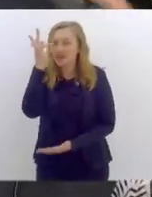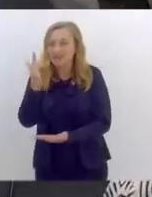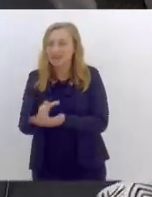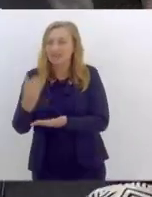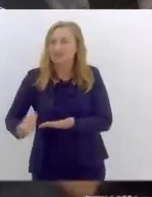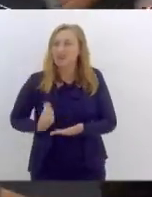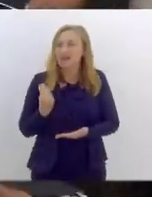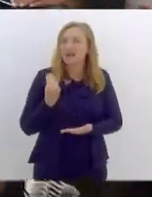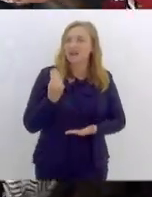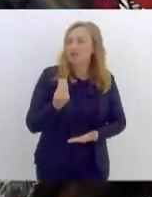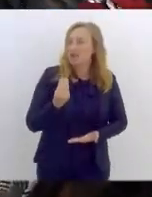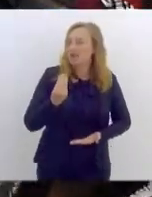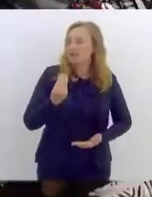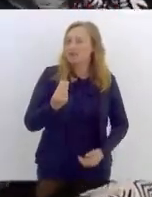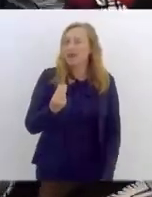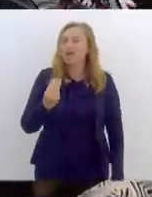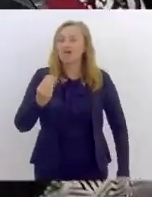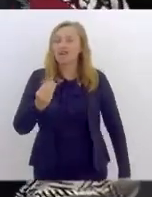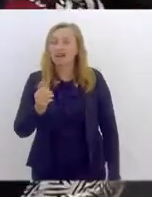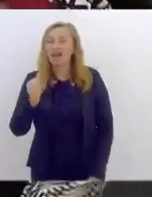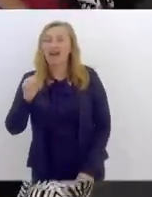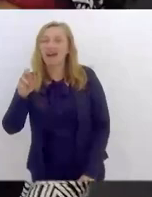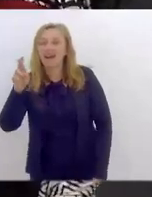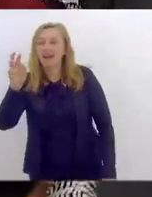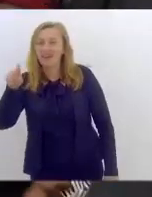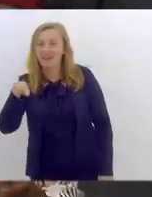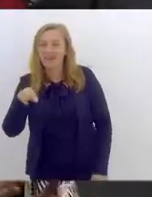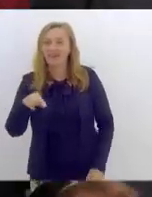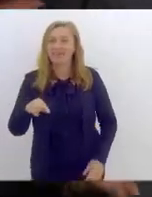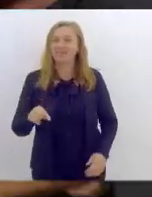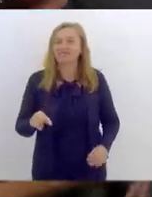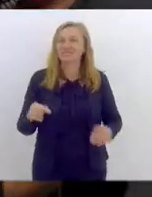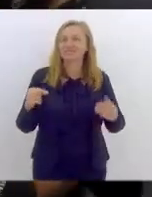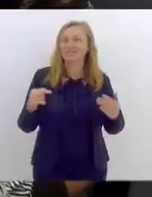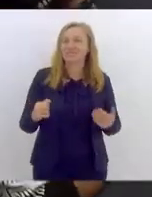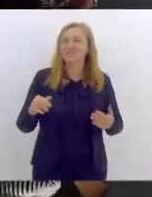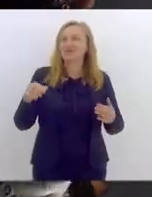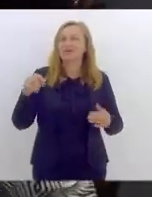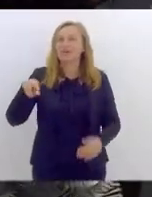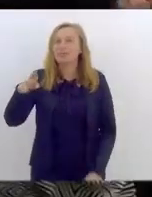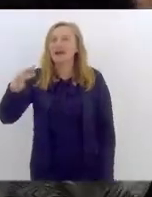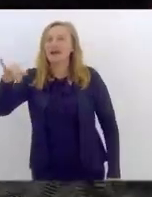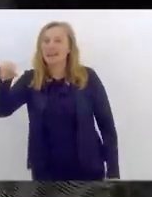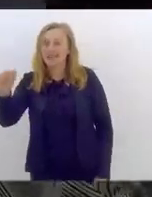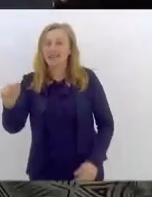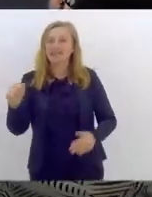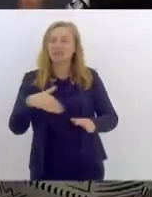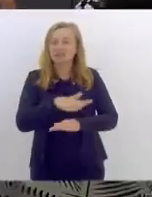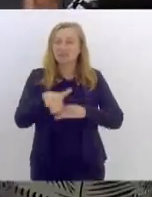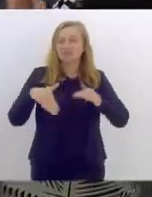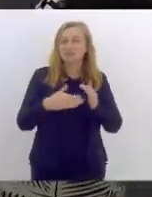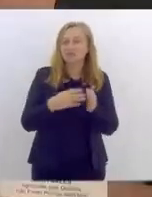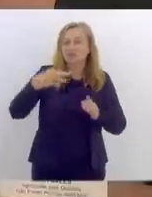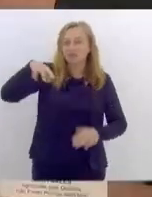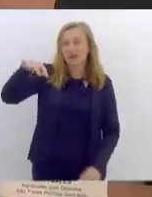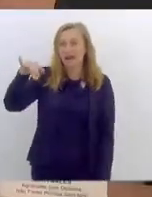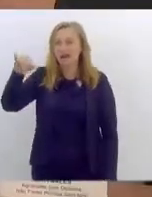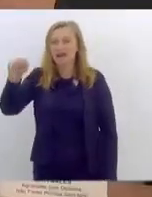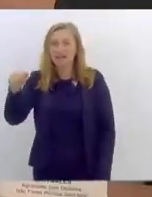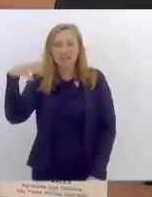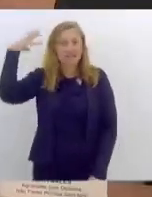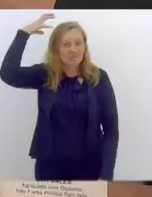vida. Arre, arre, arra, a todas as Marias, Maíns, Marielles.